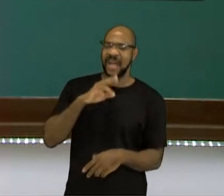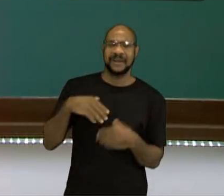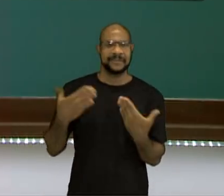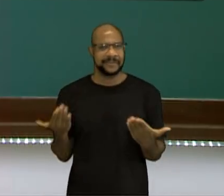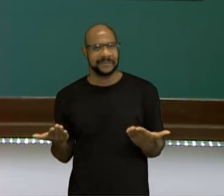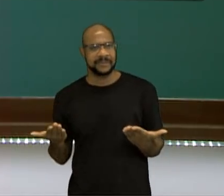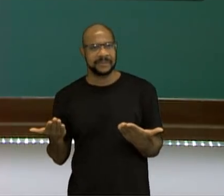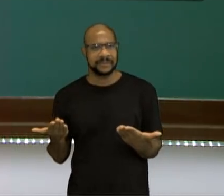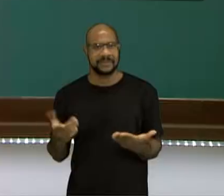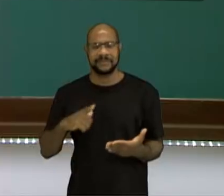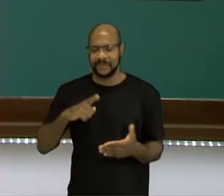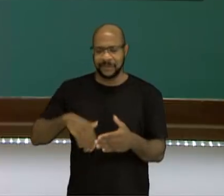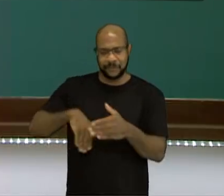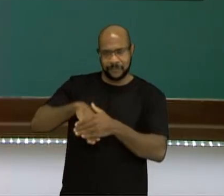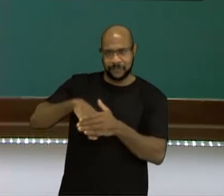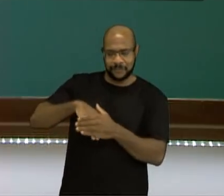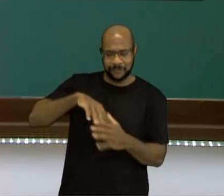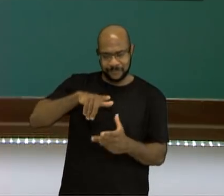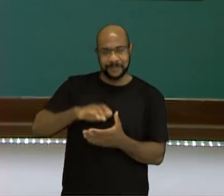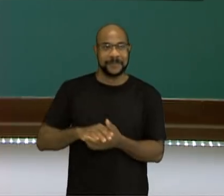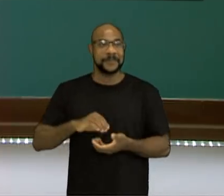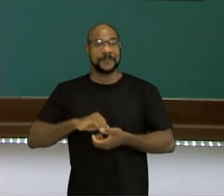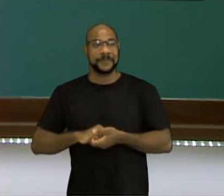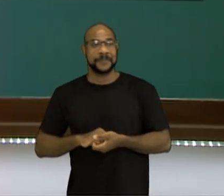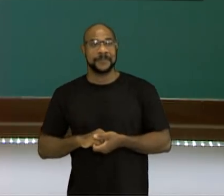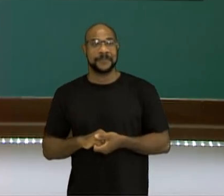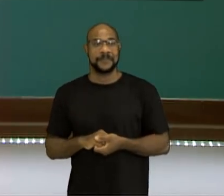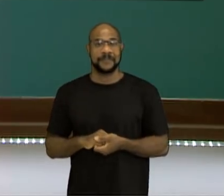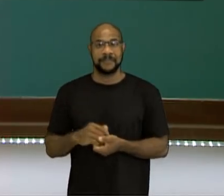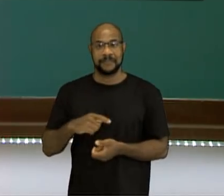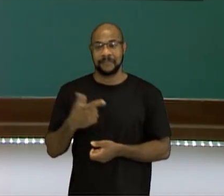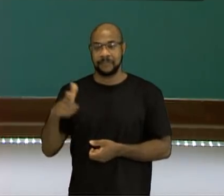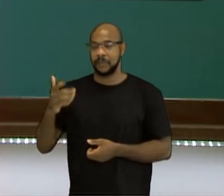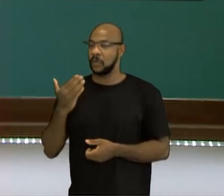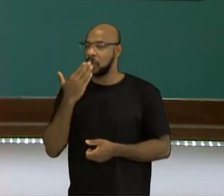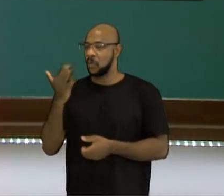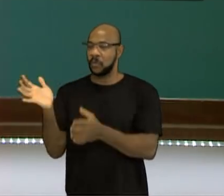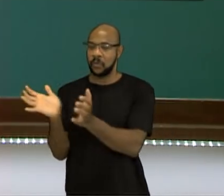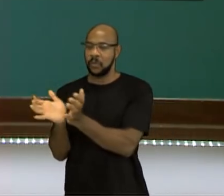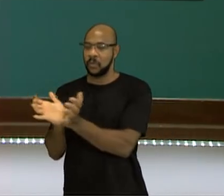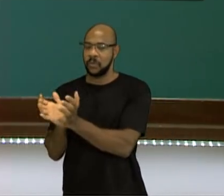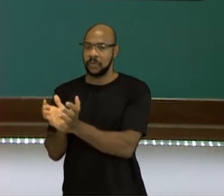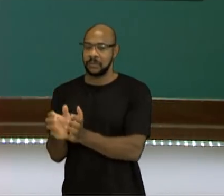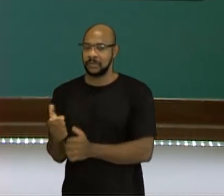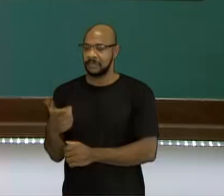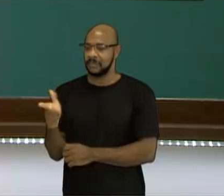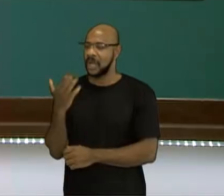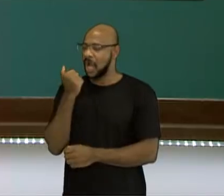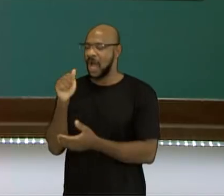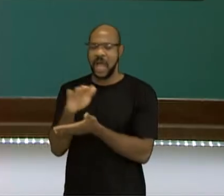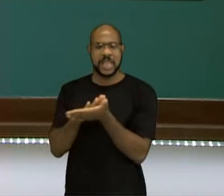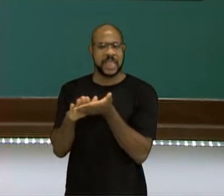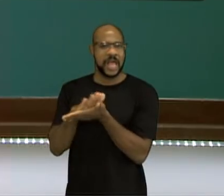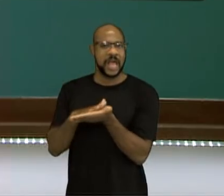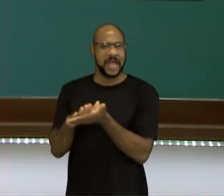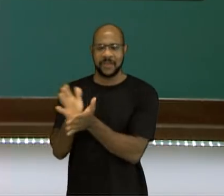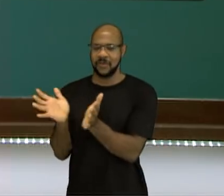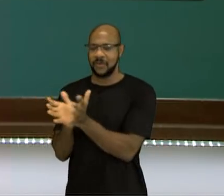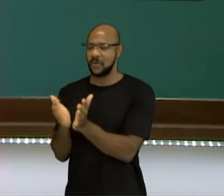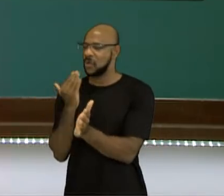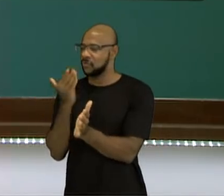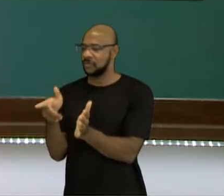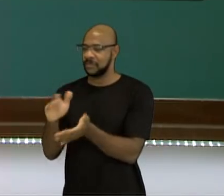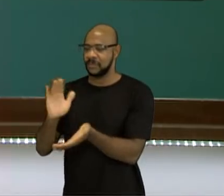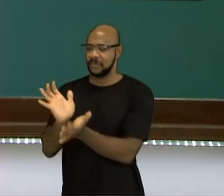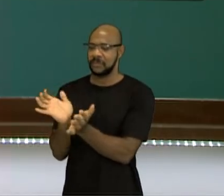daí você pega o outro time que está sem comer e sem beber por um longo período, né?